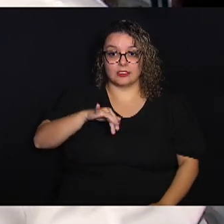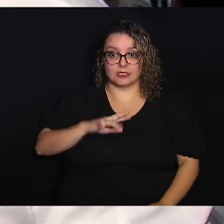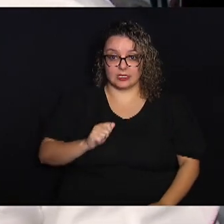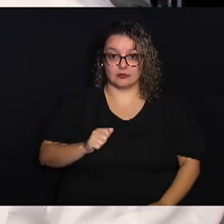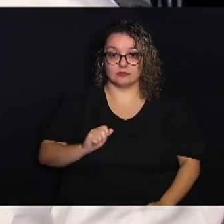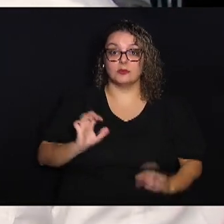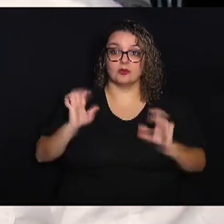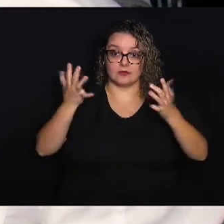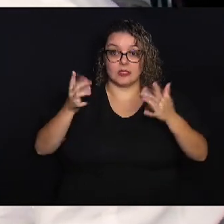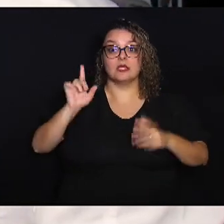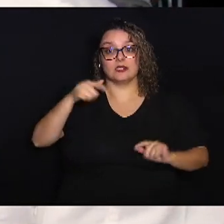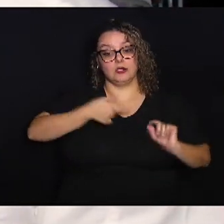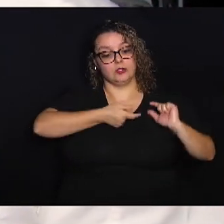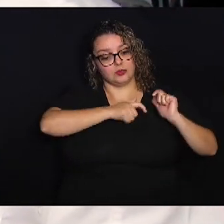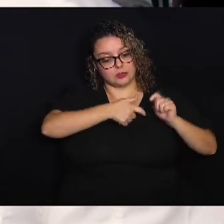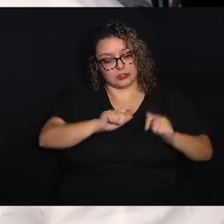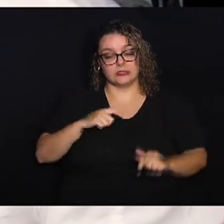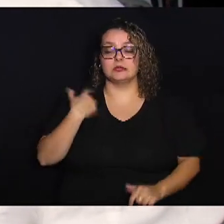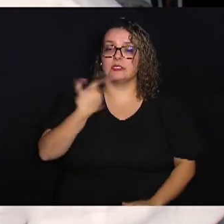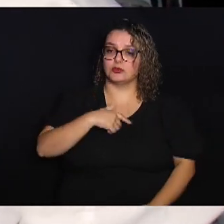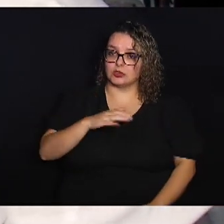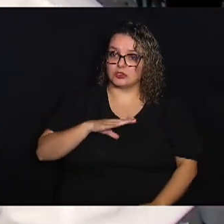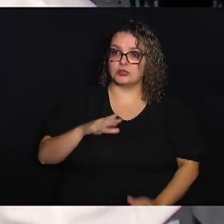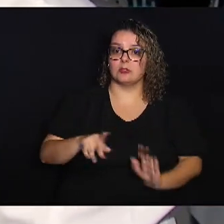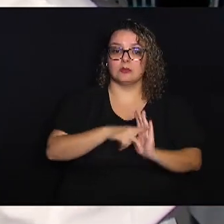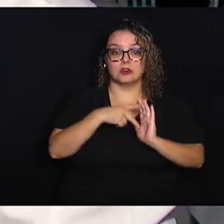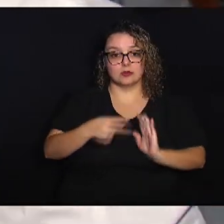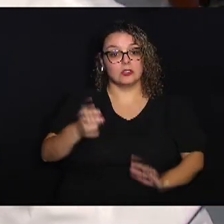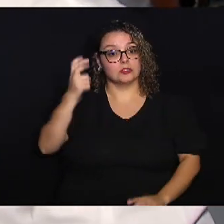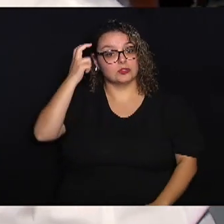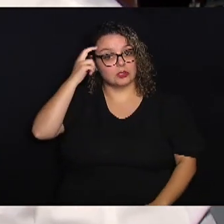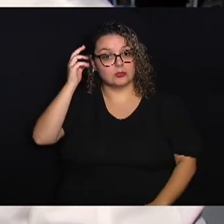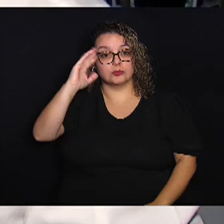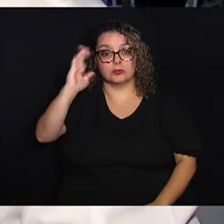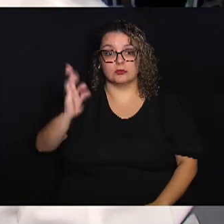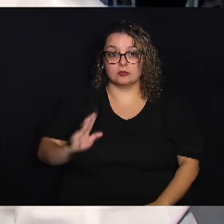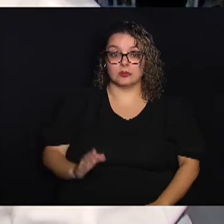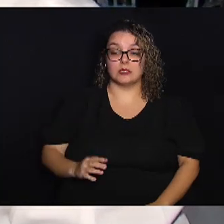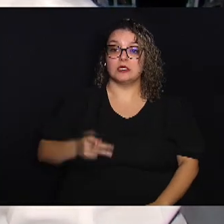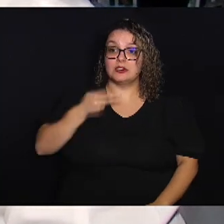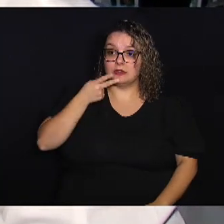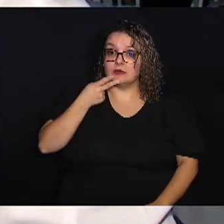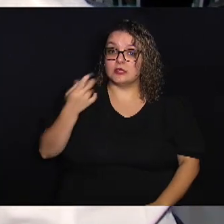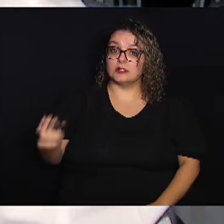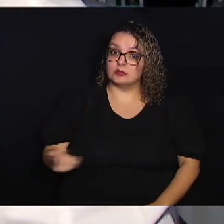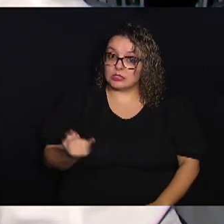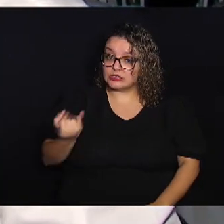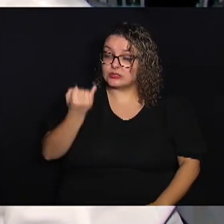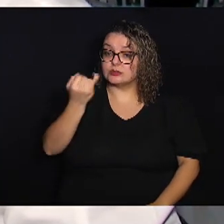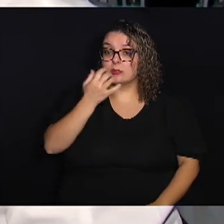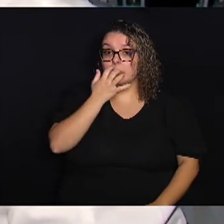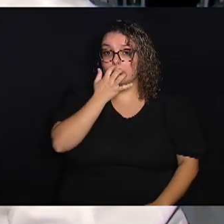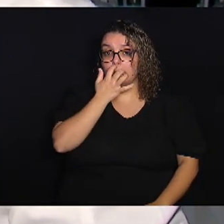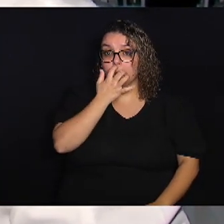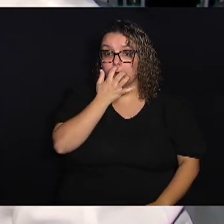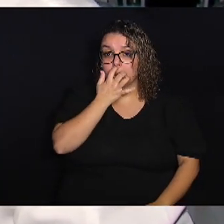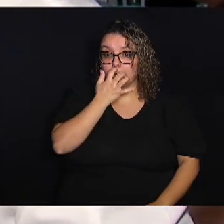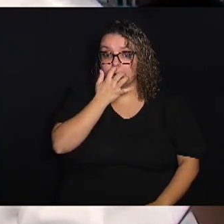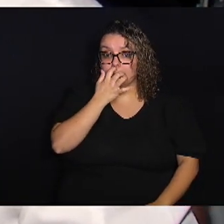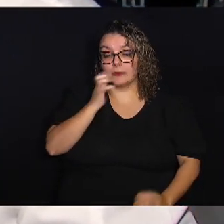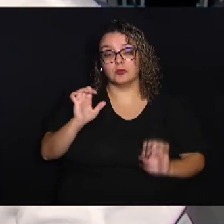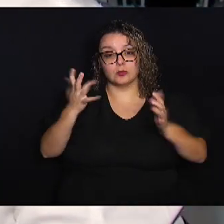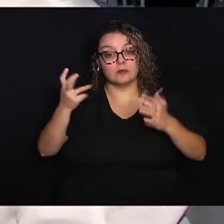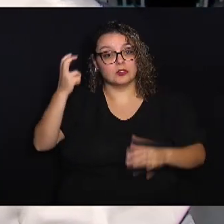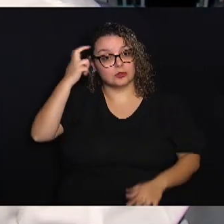faz parte da tradição da nossa cidade, faz parte da cultura brasileira, porque ressalta a importância do evento cultural,